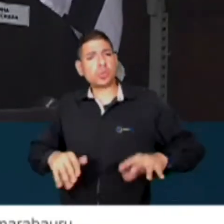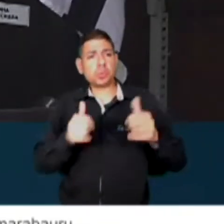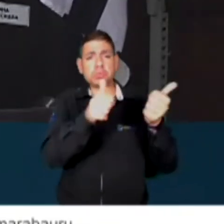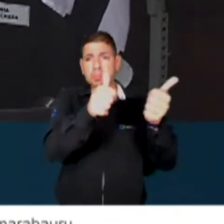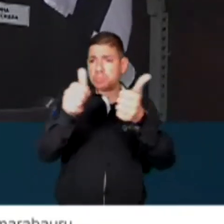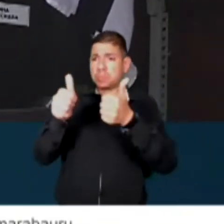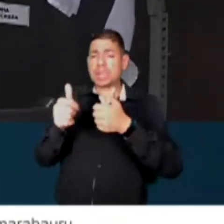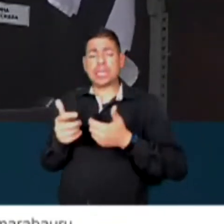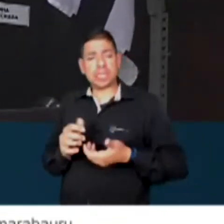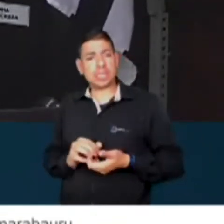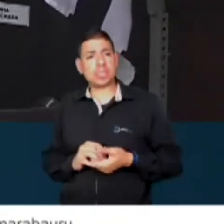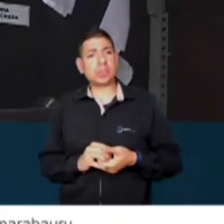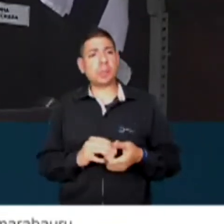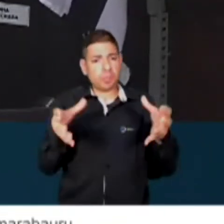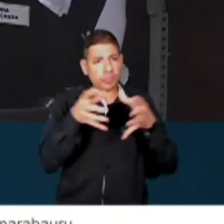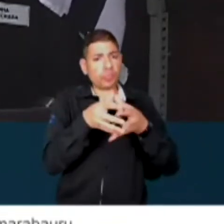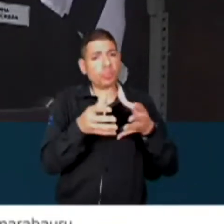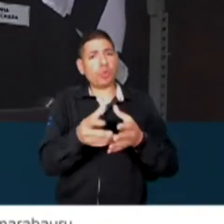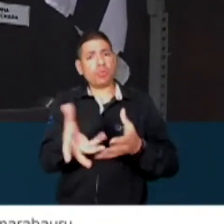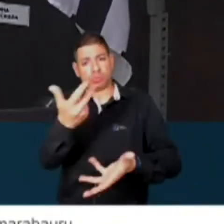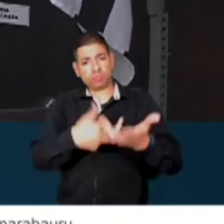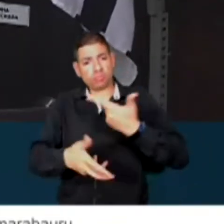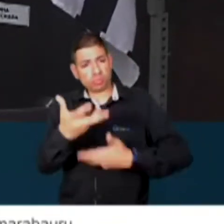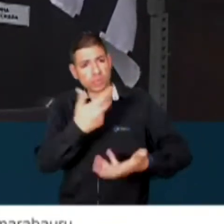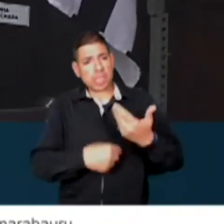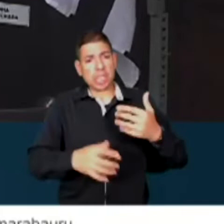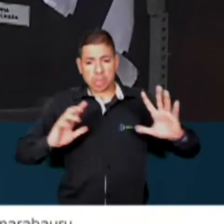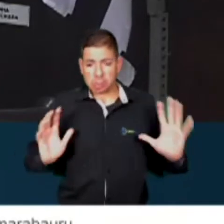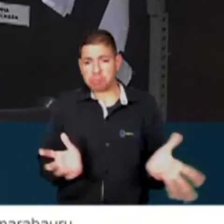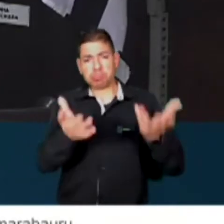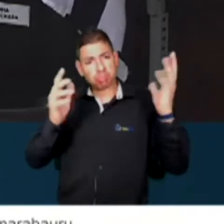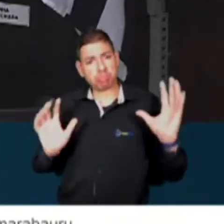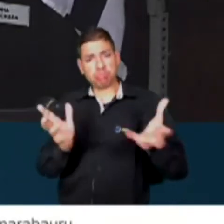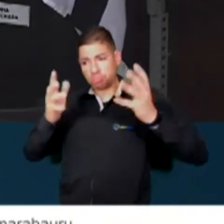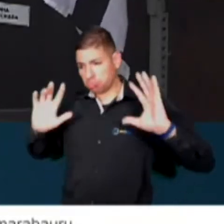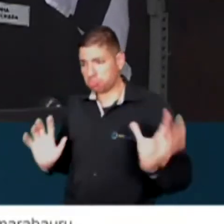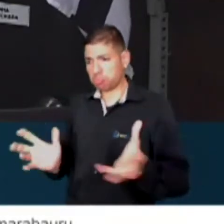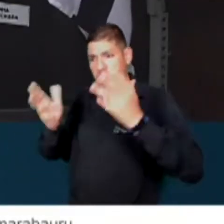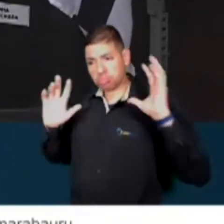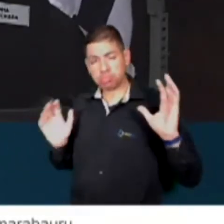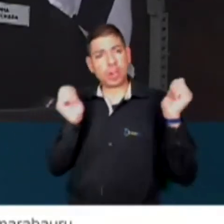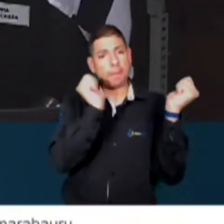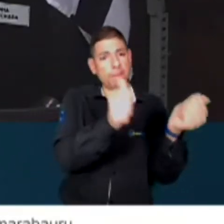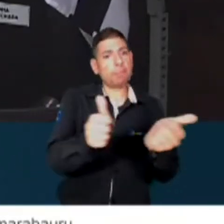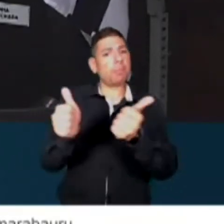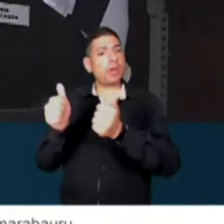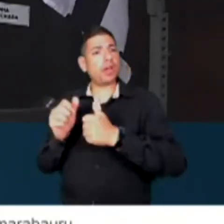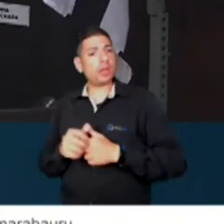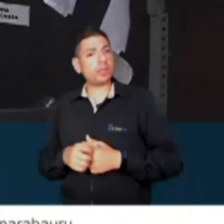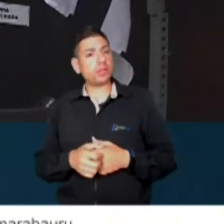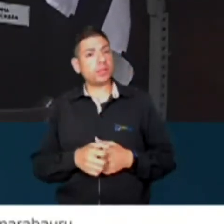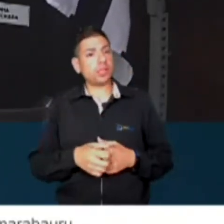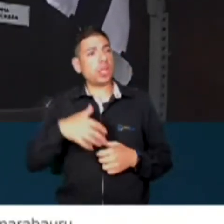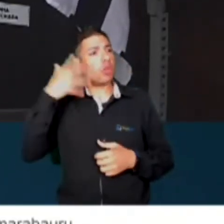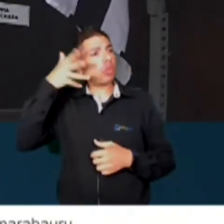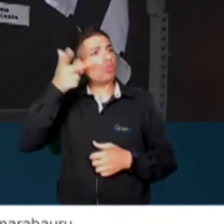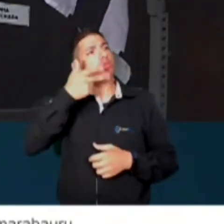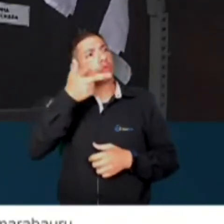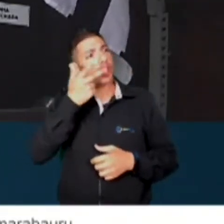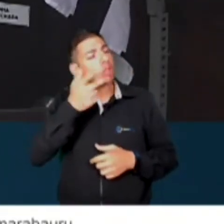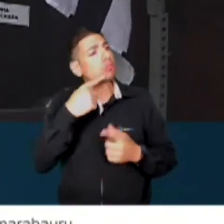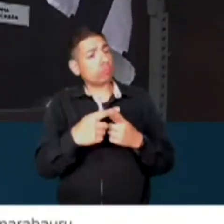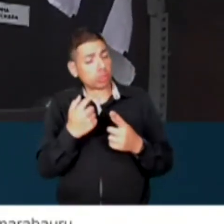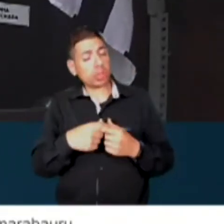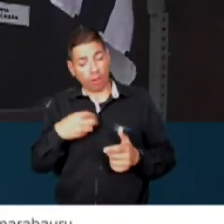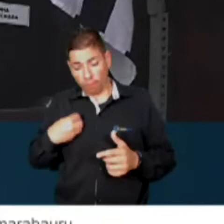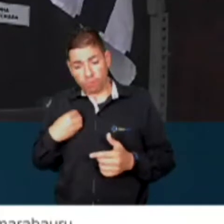povo que agrega, estimula, incentiva. Eu falo isso porque eu vivo isso. E por isso